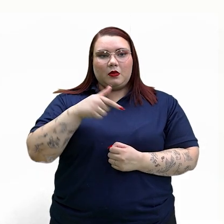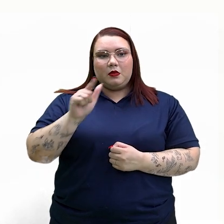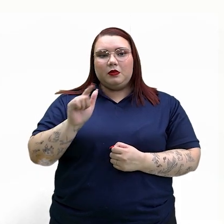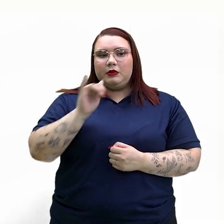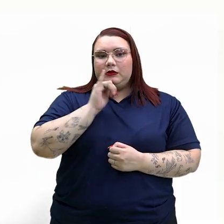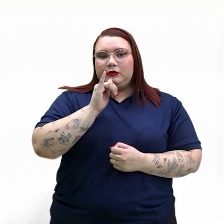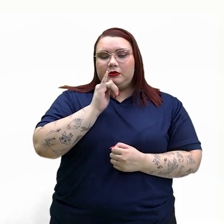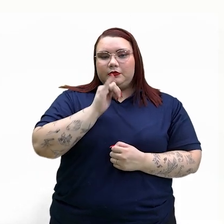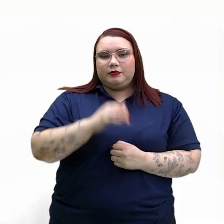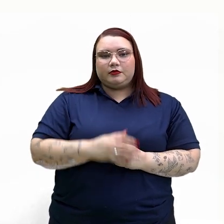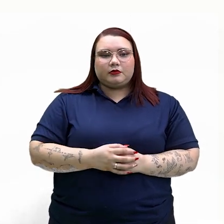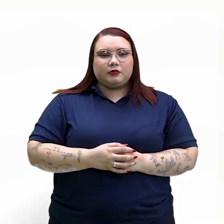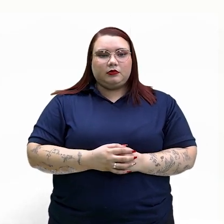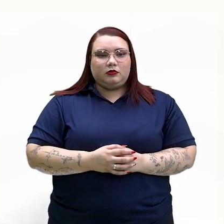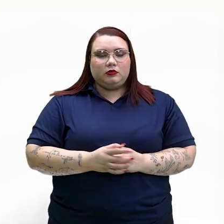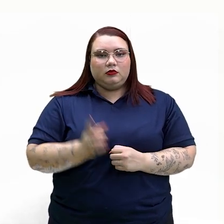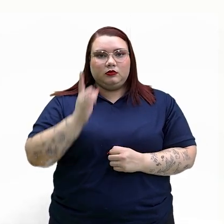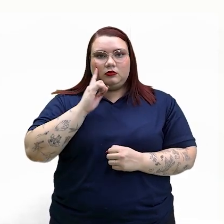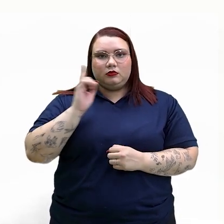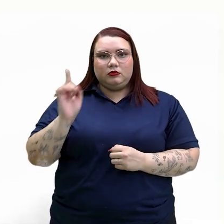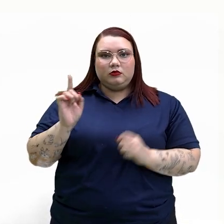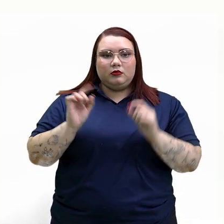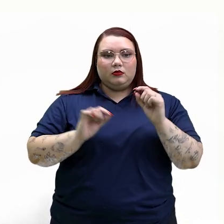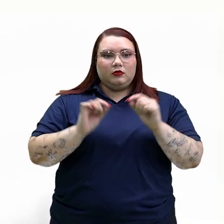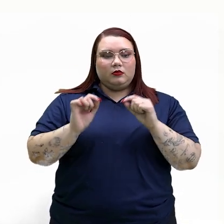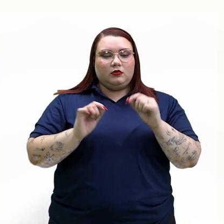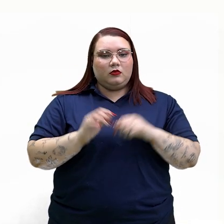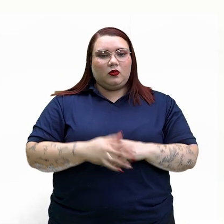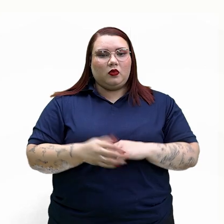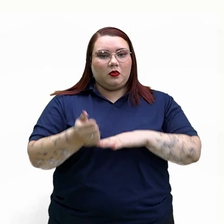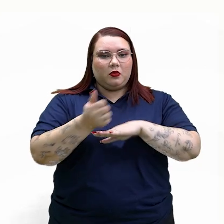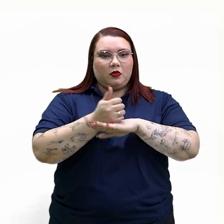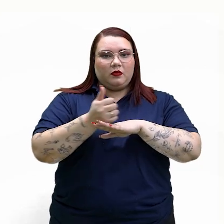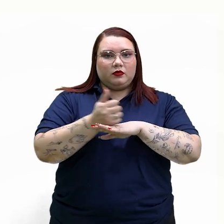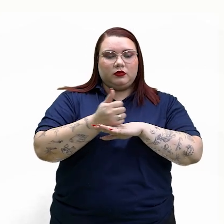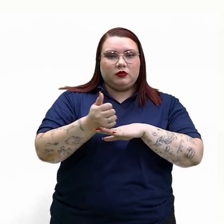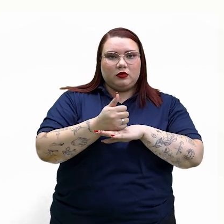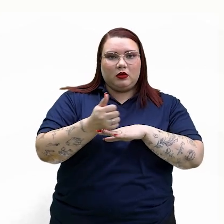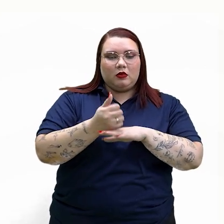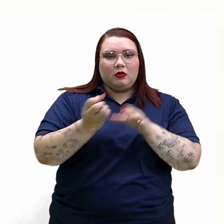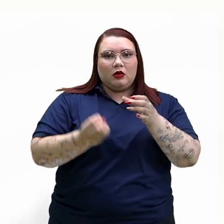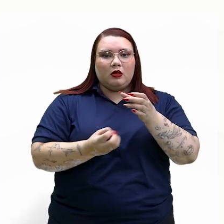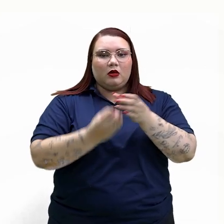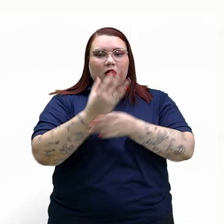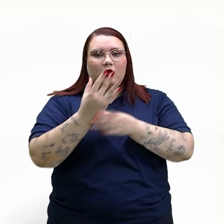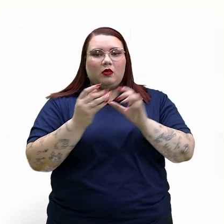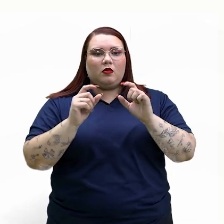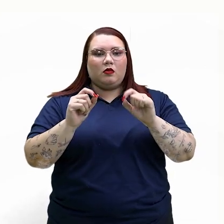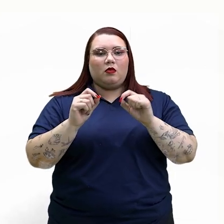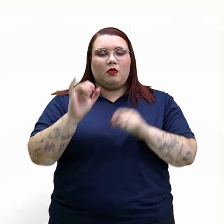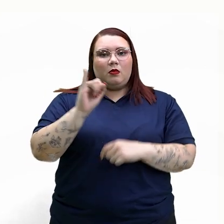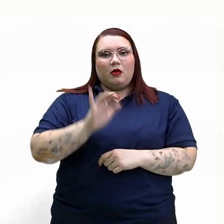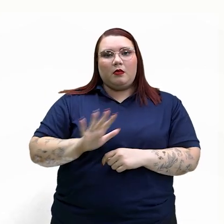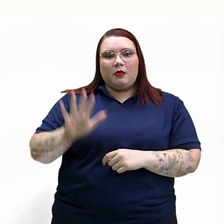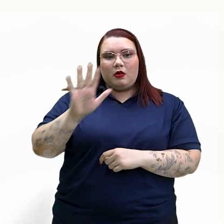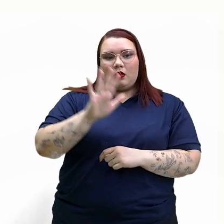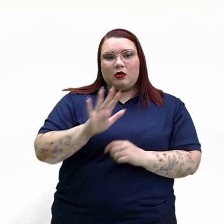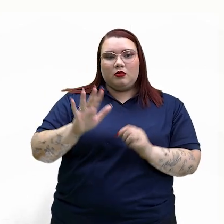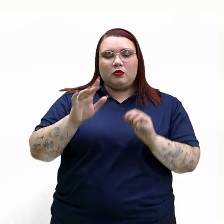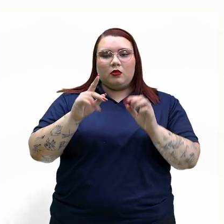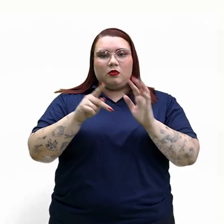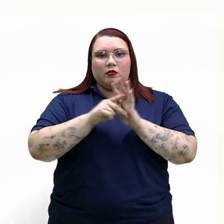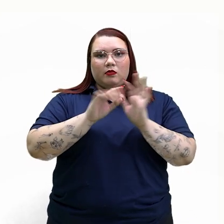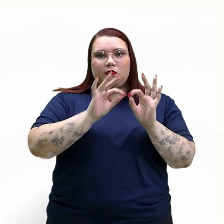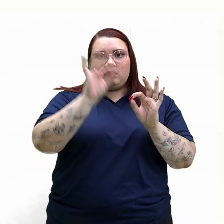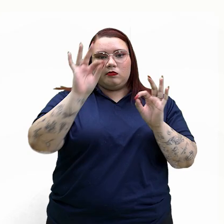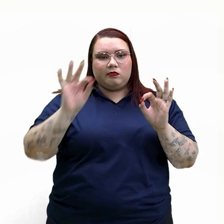exemplo. Diz o seguinte: um designer criou uma logomarca no formato de um